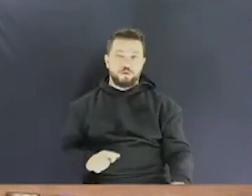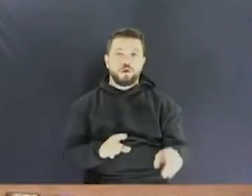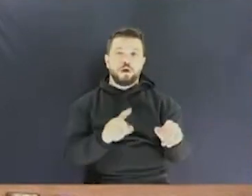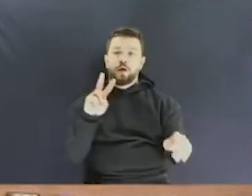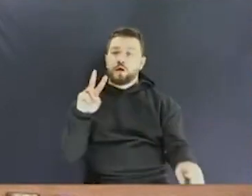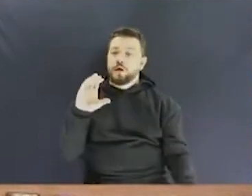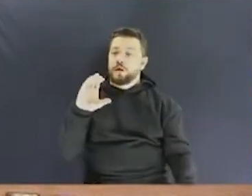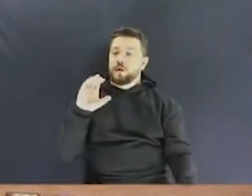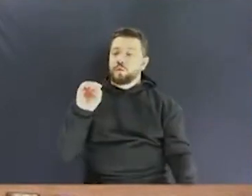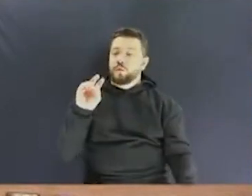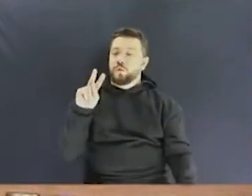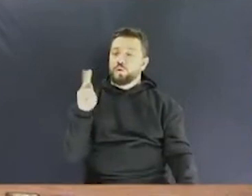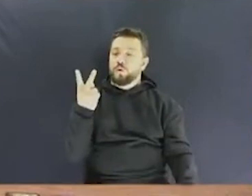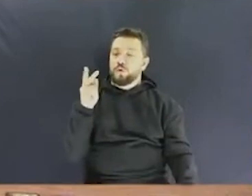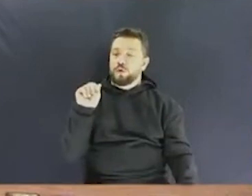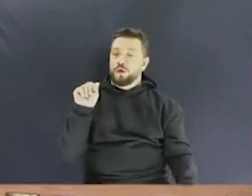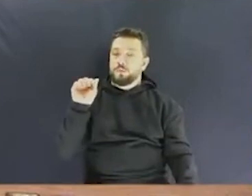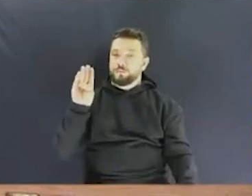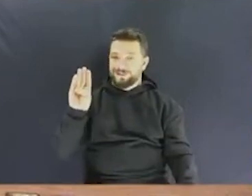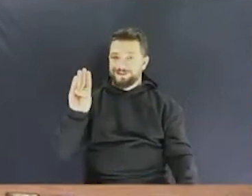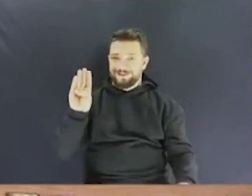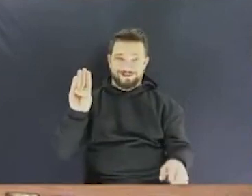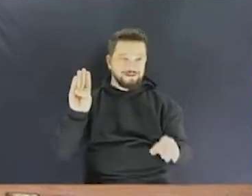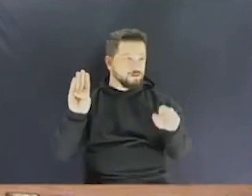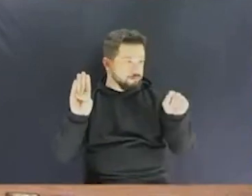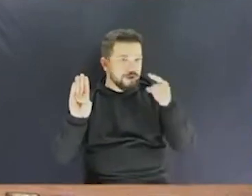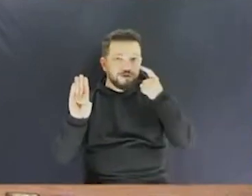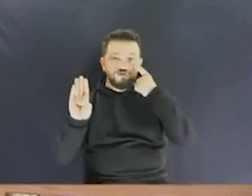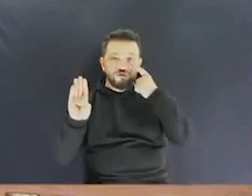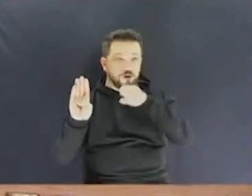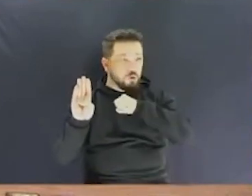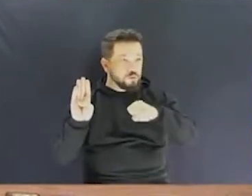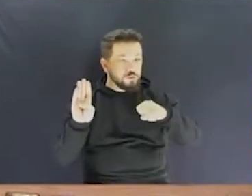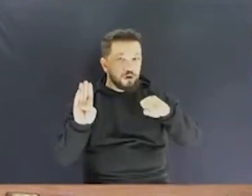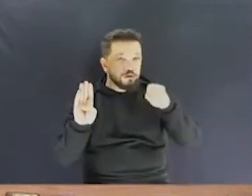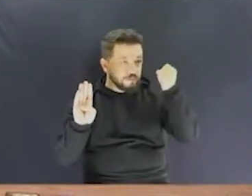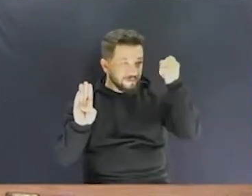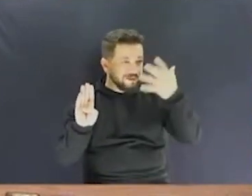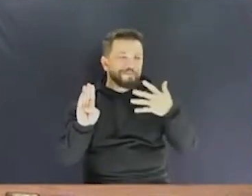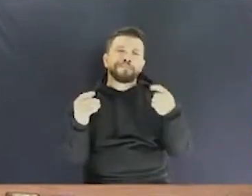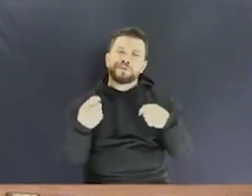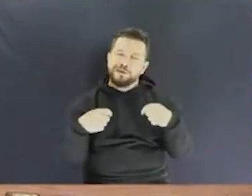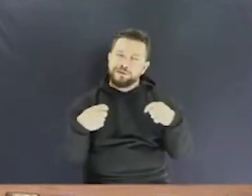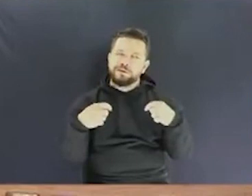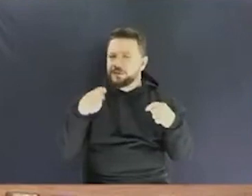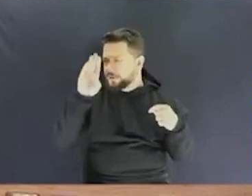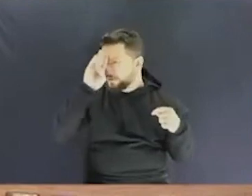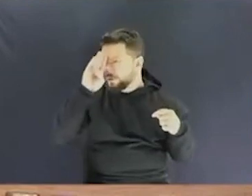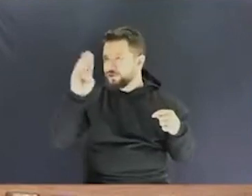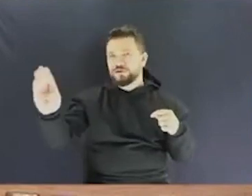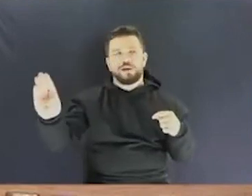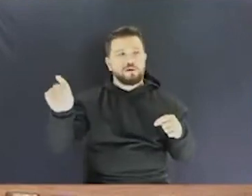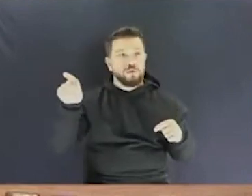mesma forma como eu respondi ali para a vereadora Georgia, seria bacana que a gente formulasse essa questão por escrito para que a